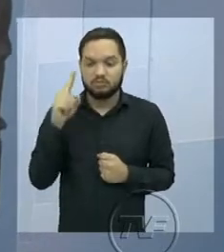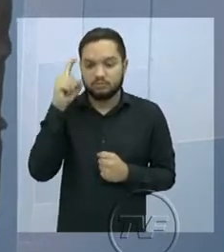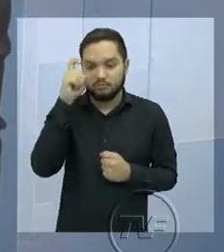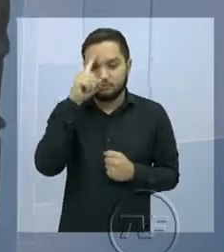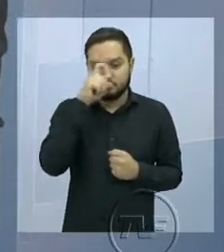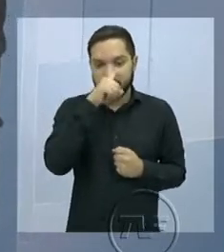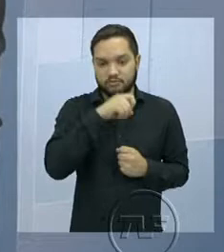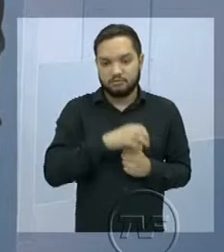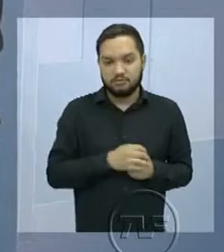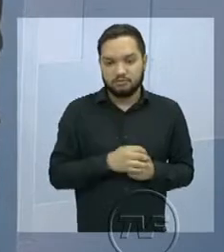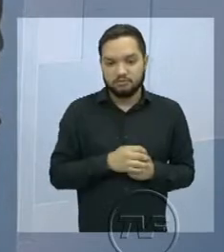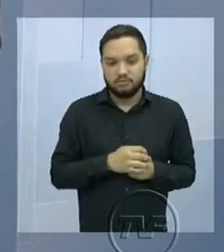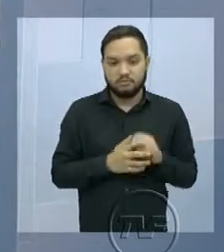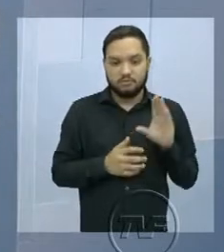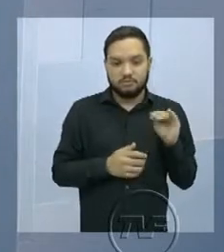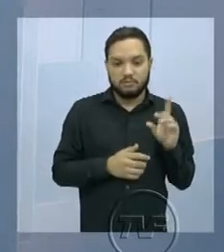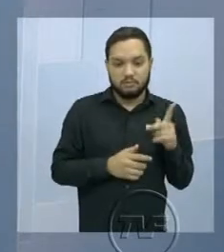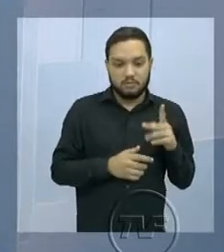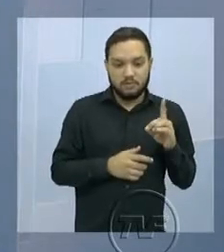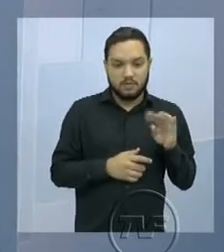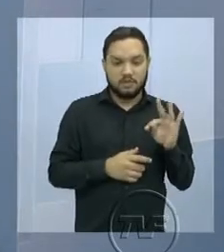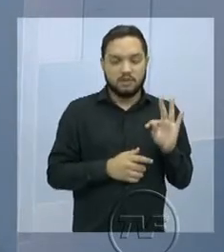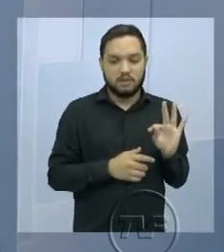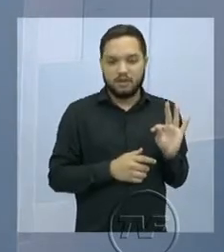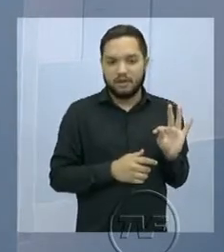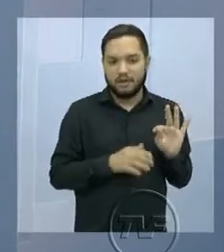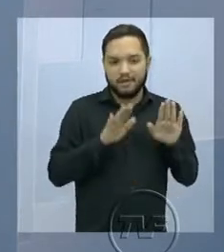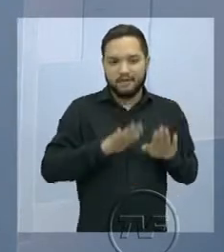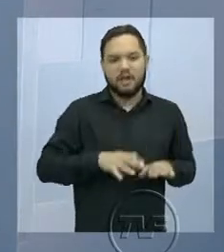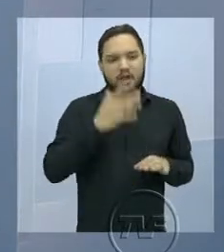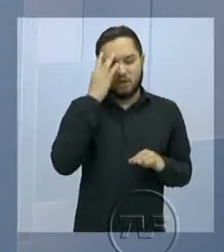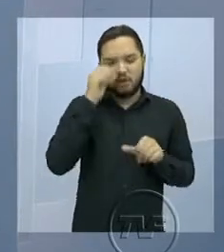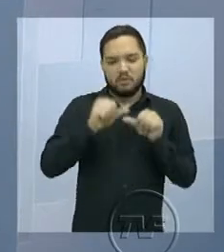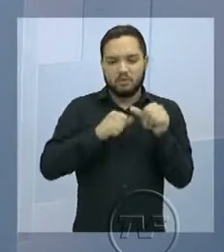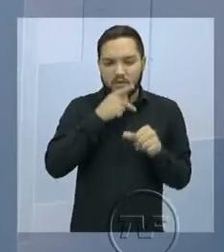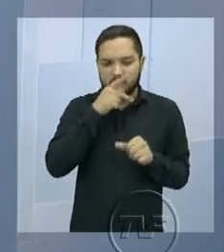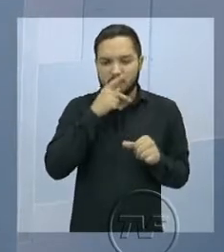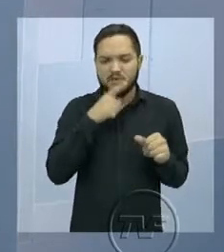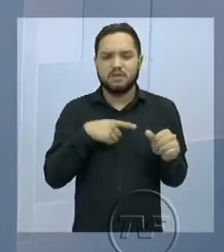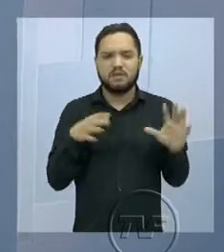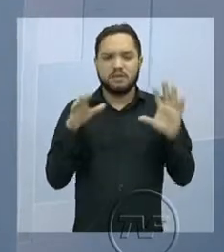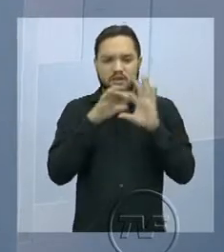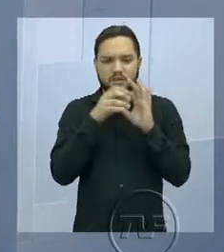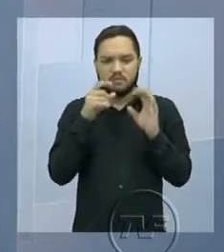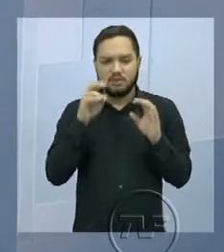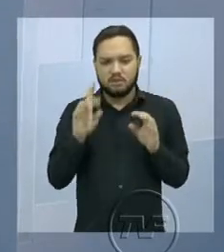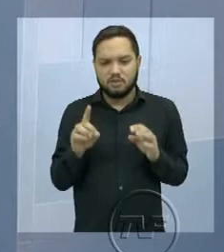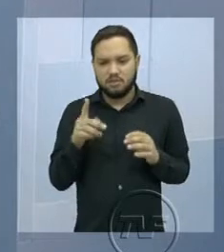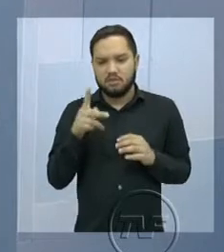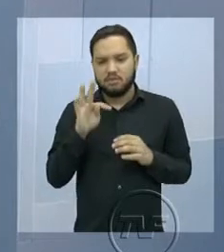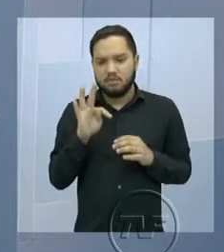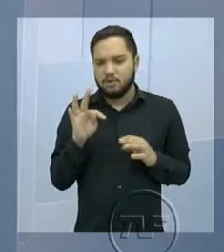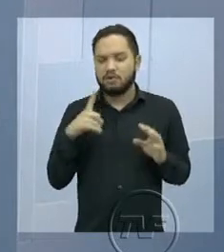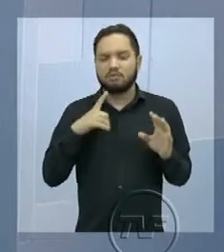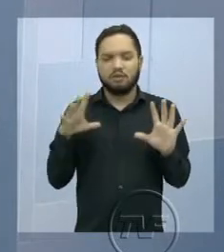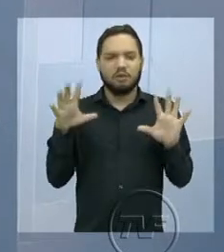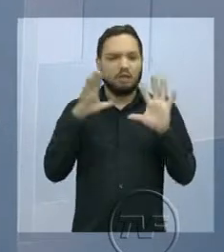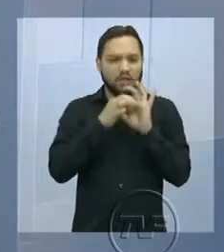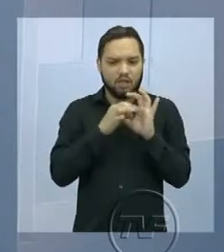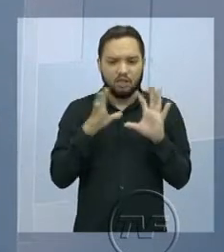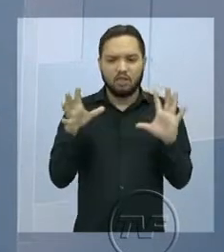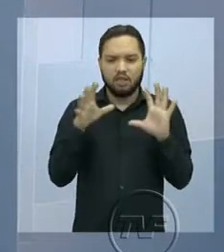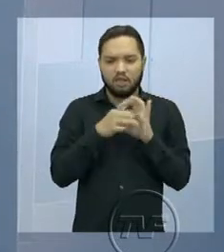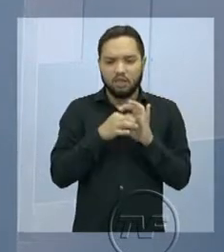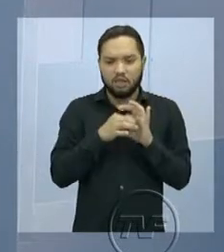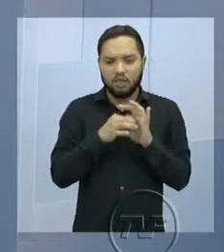na permanência dele do PDT. Porque no PDT, querendo ou não, é muito ligado ao PSB, PCdoB, PT E tem alas